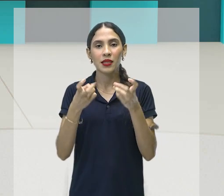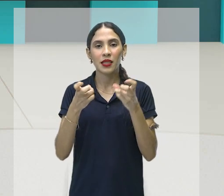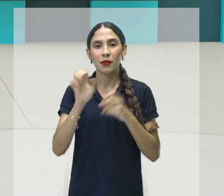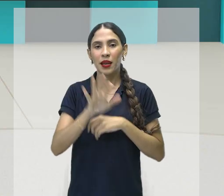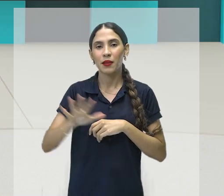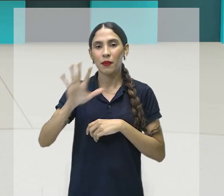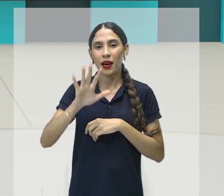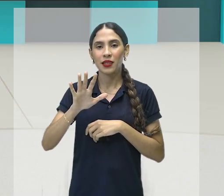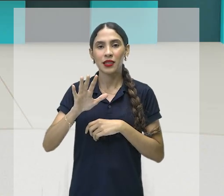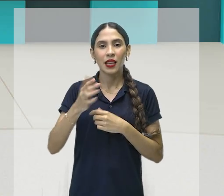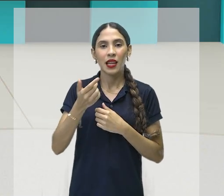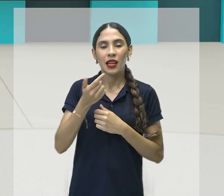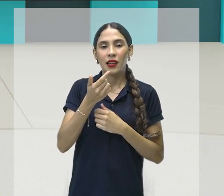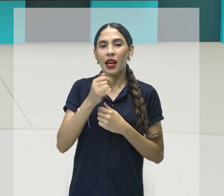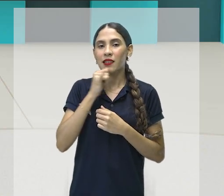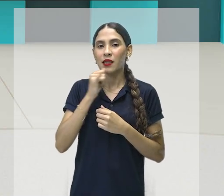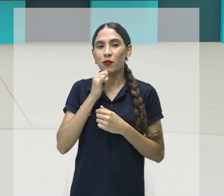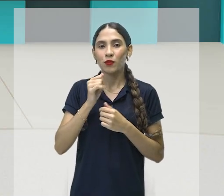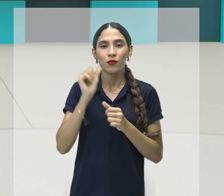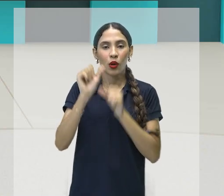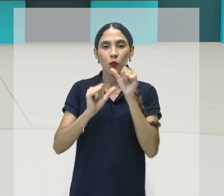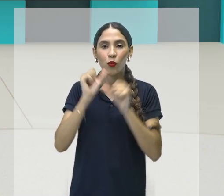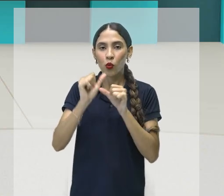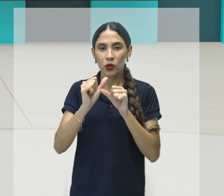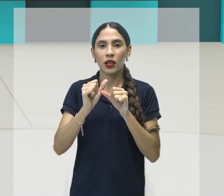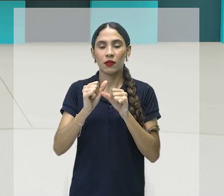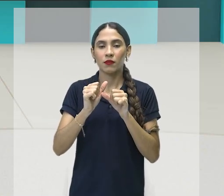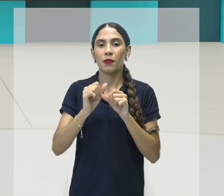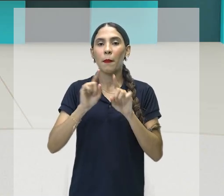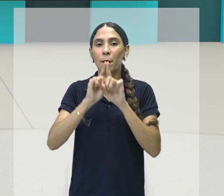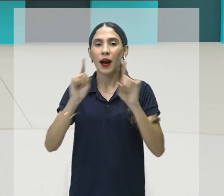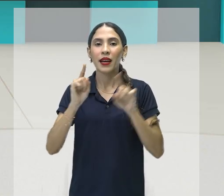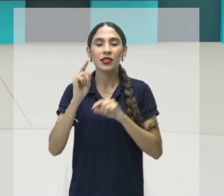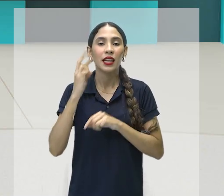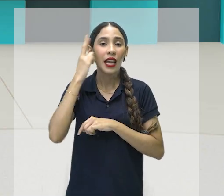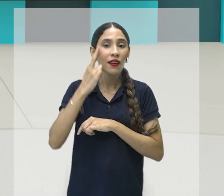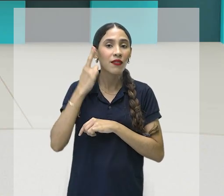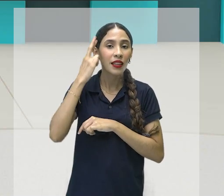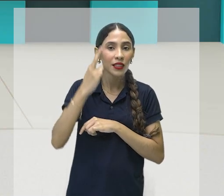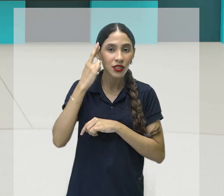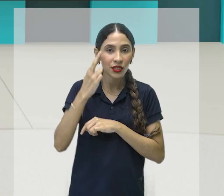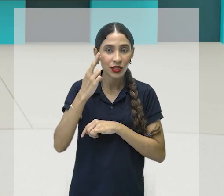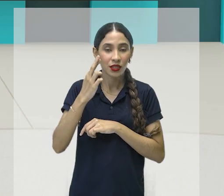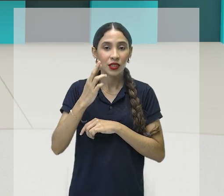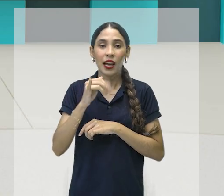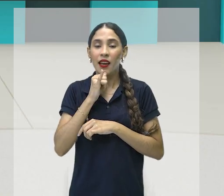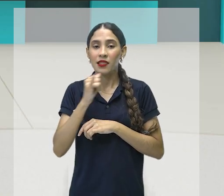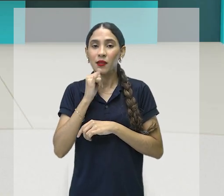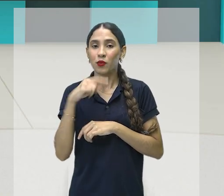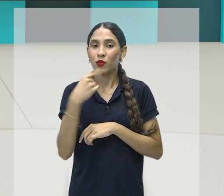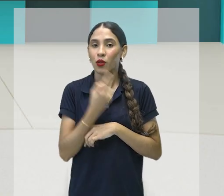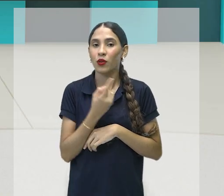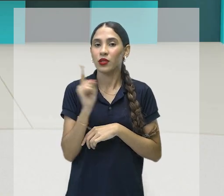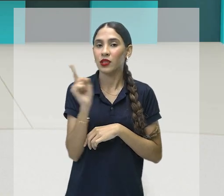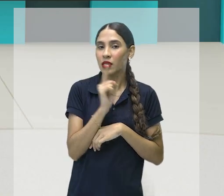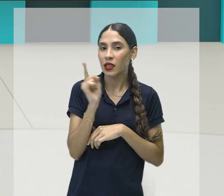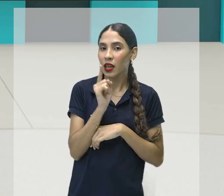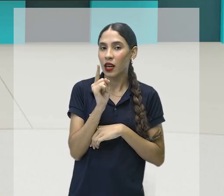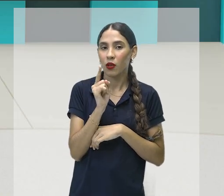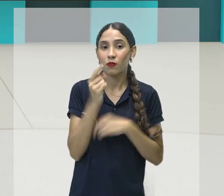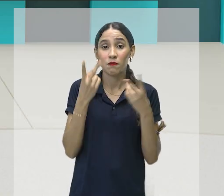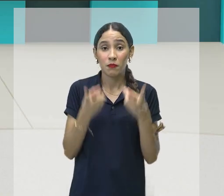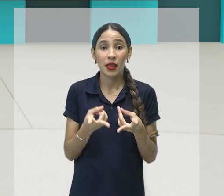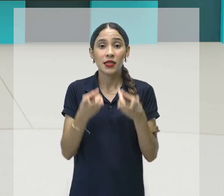não é fazer mais do mesmo, mas refletir aquilo que talvez nós não estamos